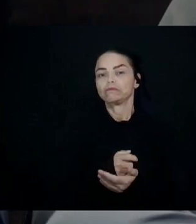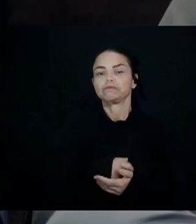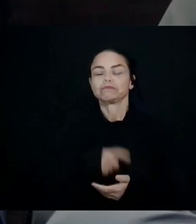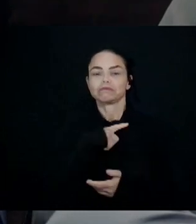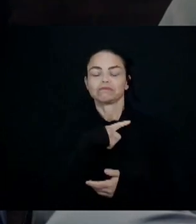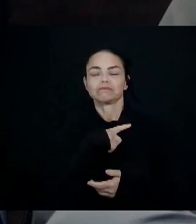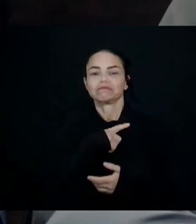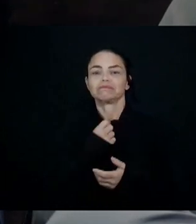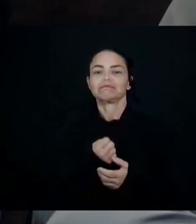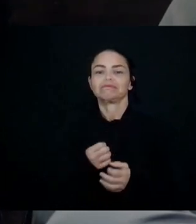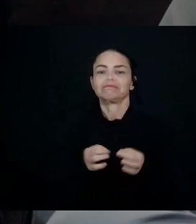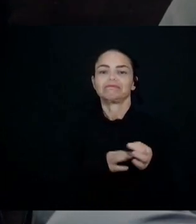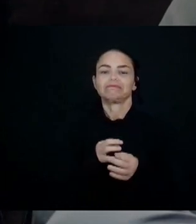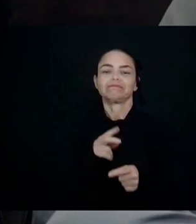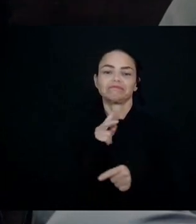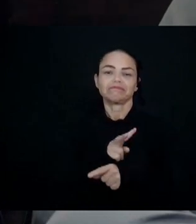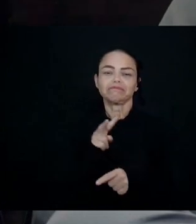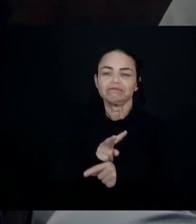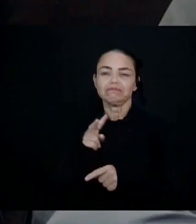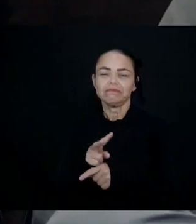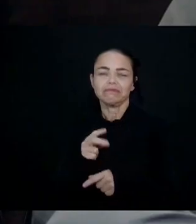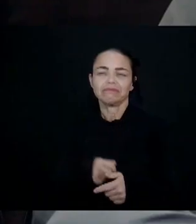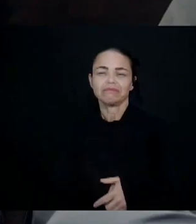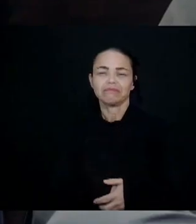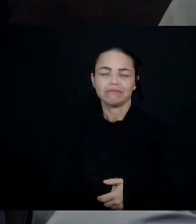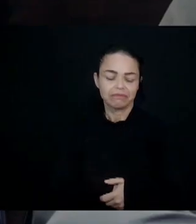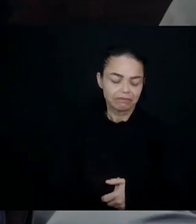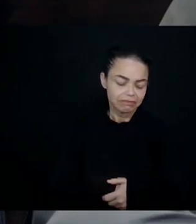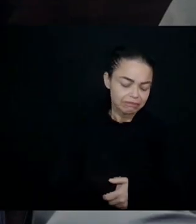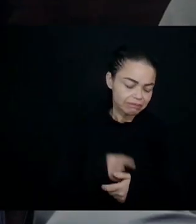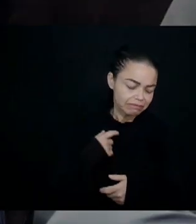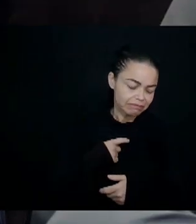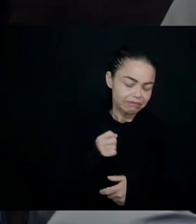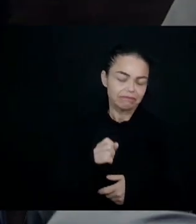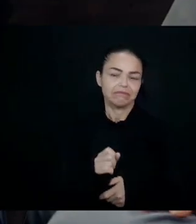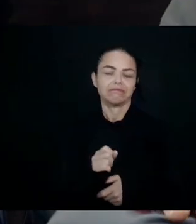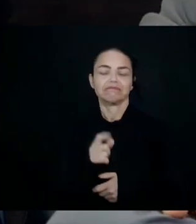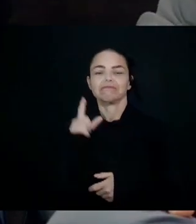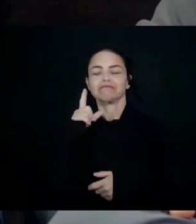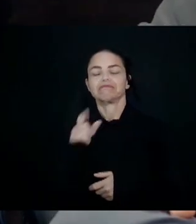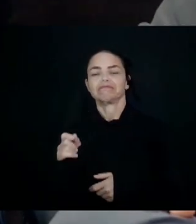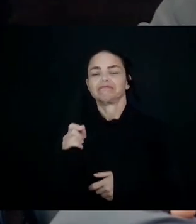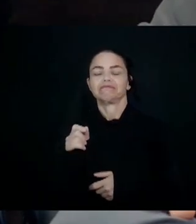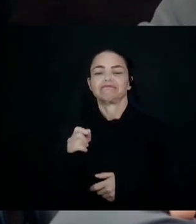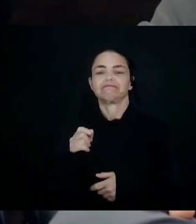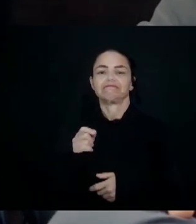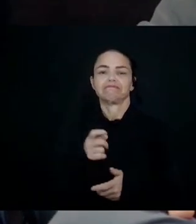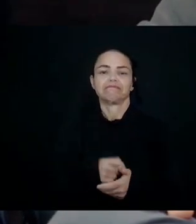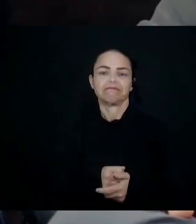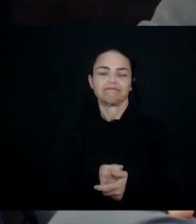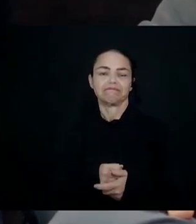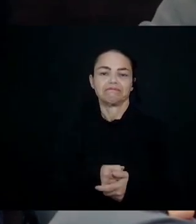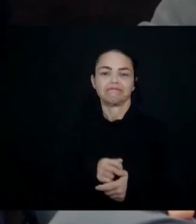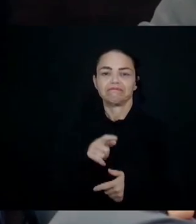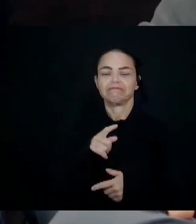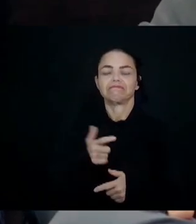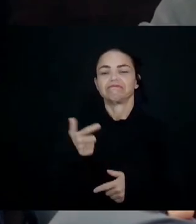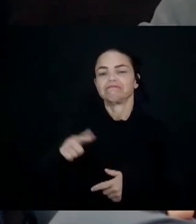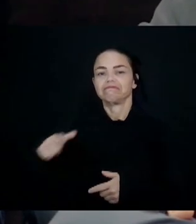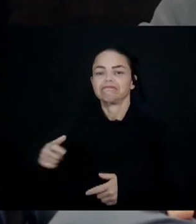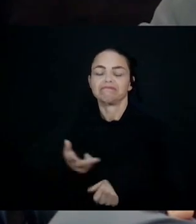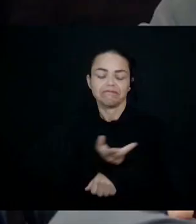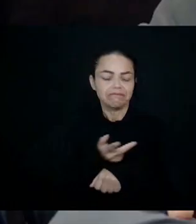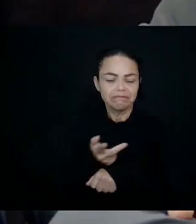de preservar isso. Talvez fazer você sair menos vezes para achar